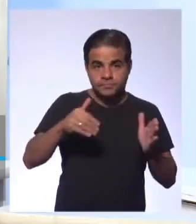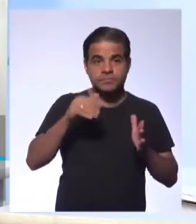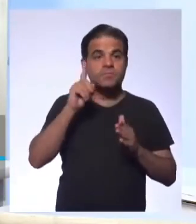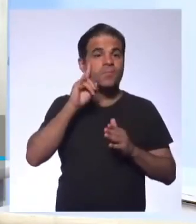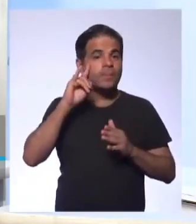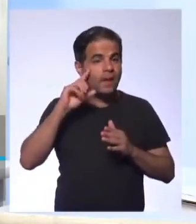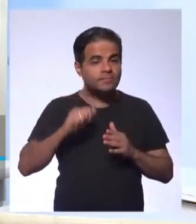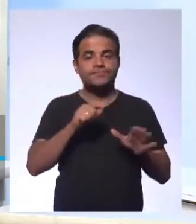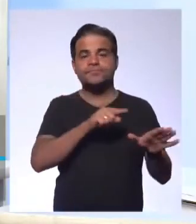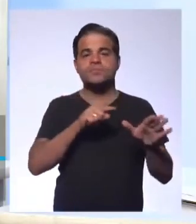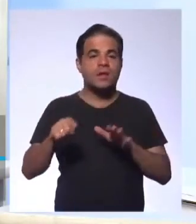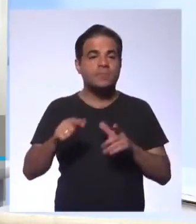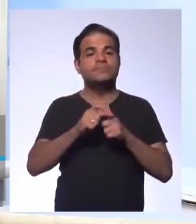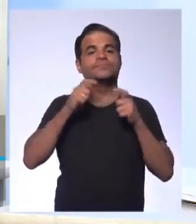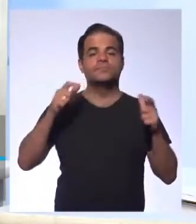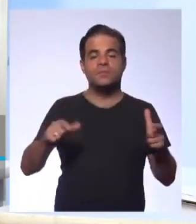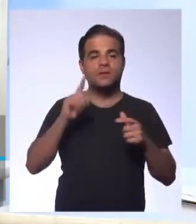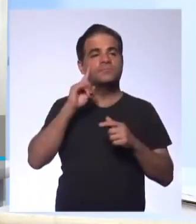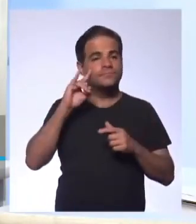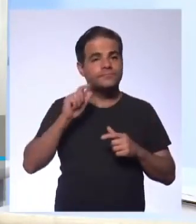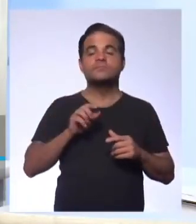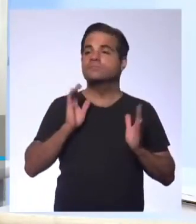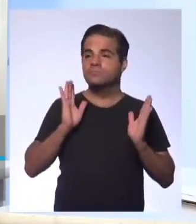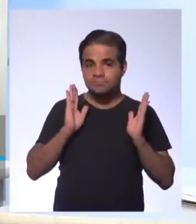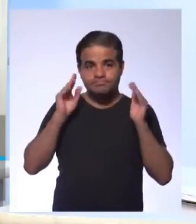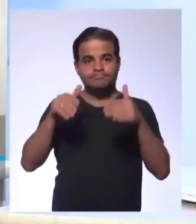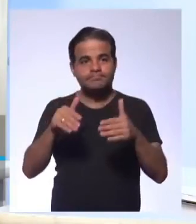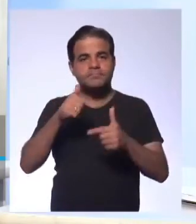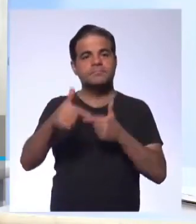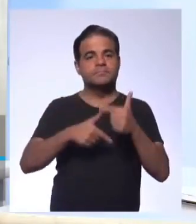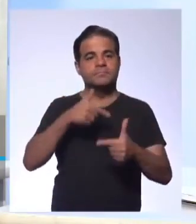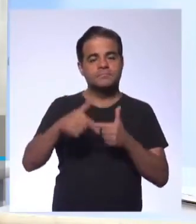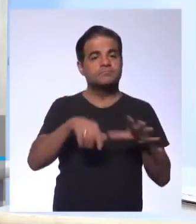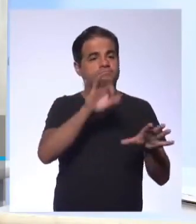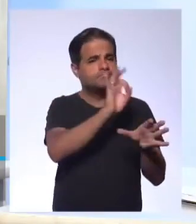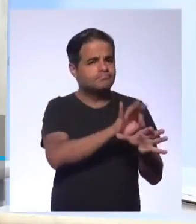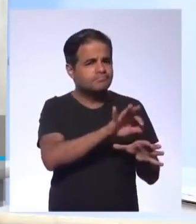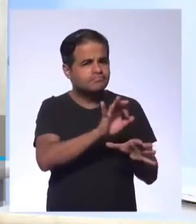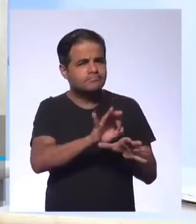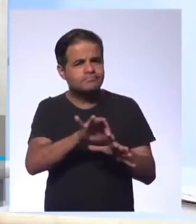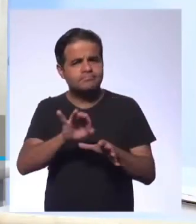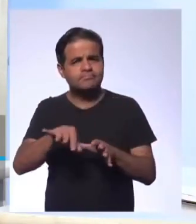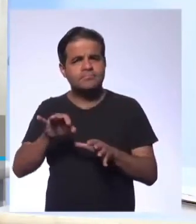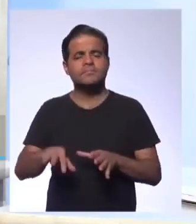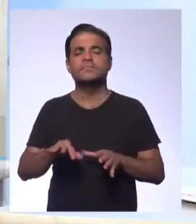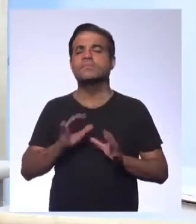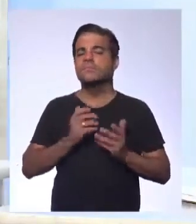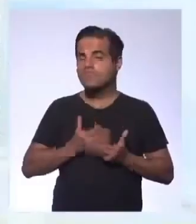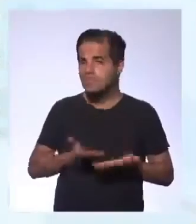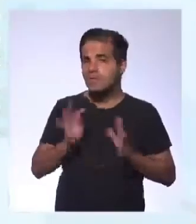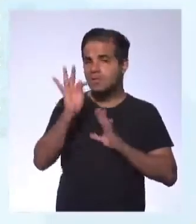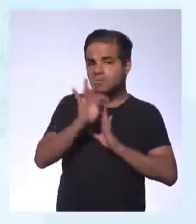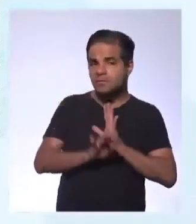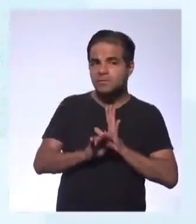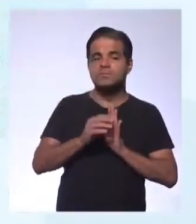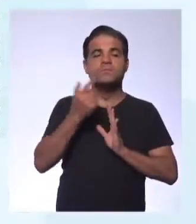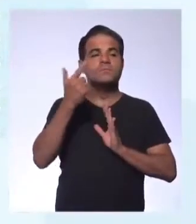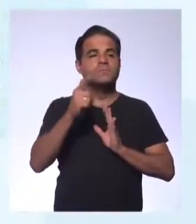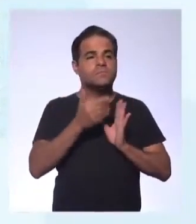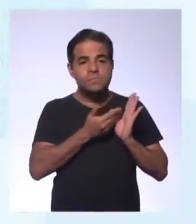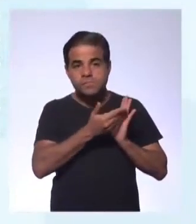da semana, maior parte dos dias, ele se dedicava a trabalhar nas plantações do Senhor. No texto para vocês de novo, olha